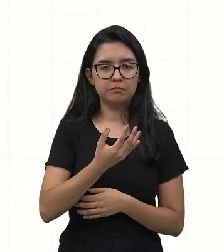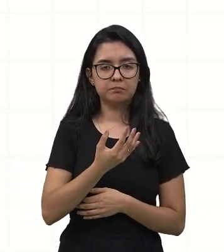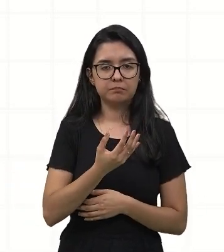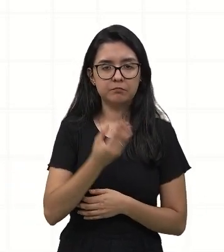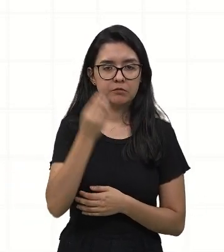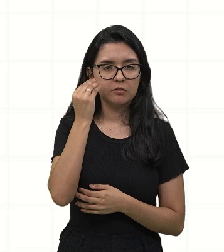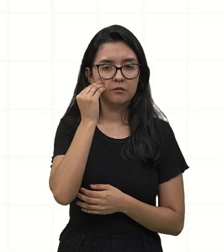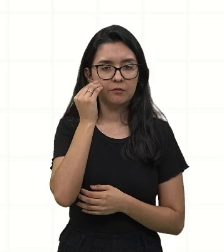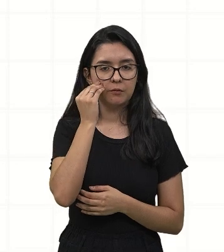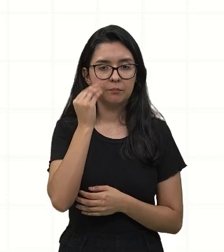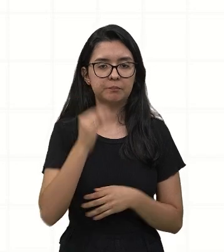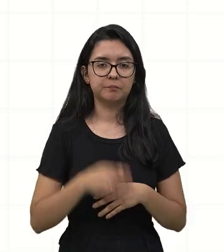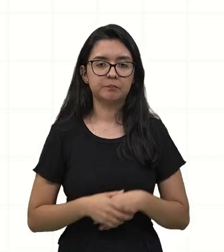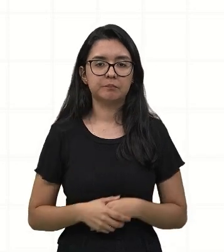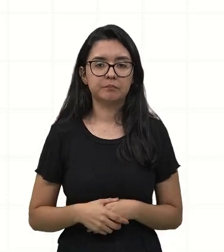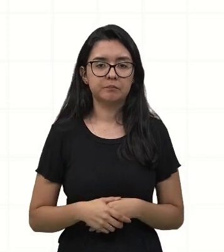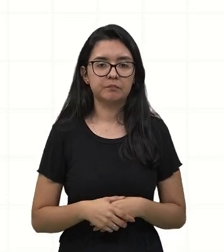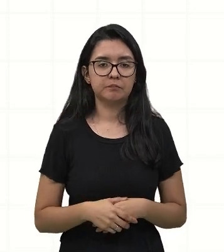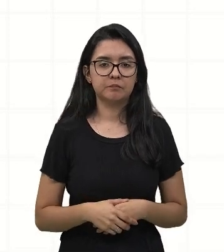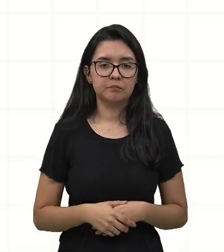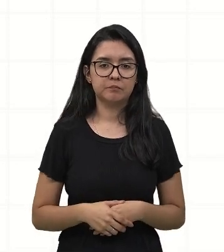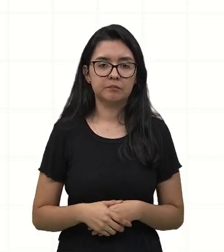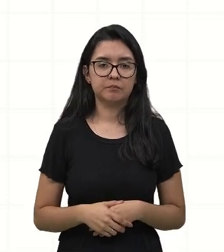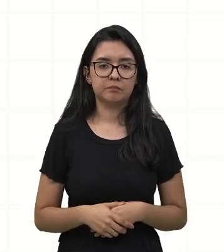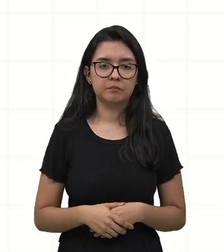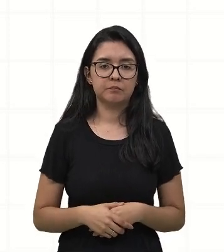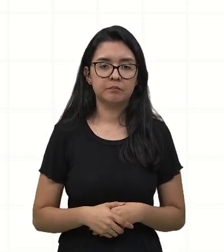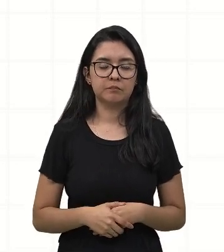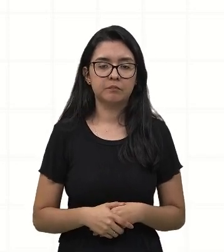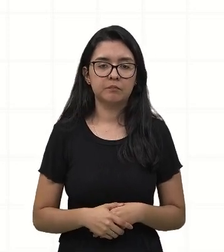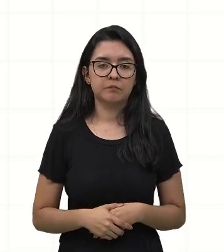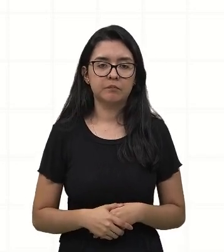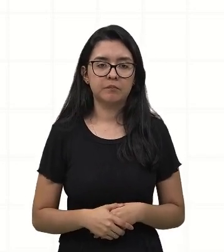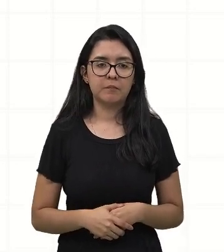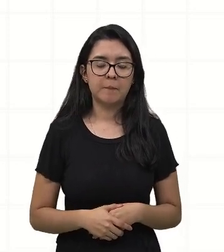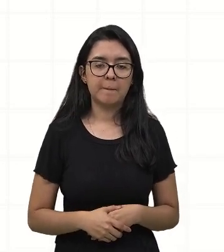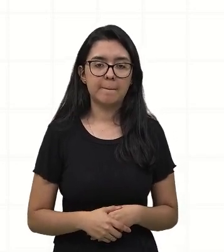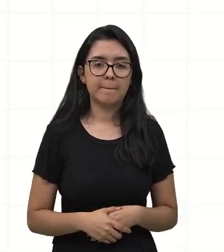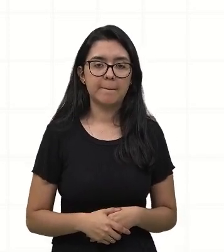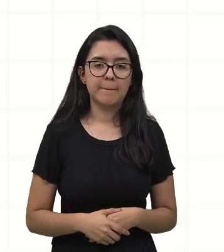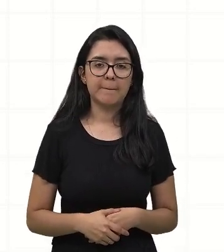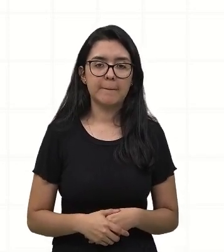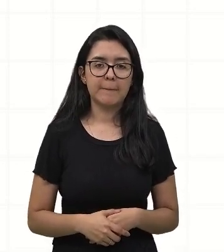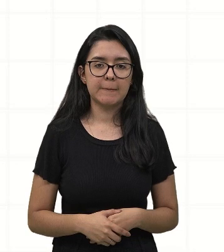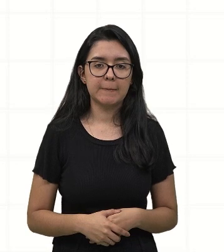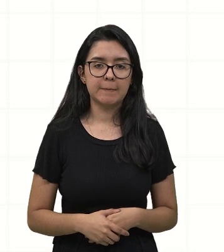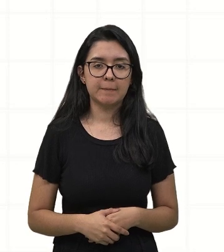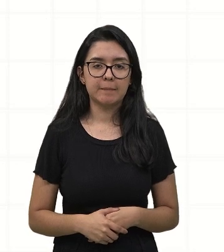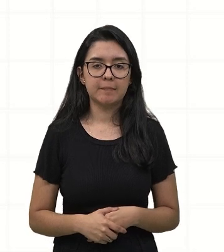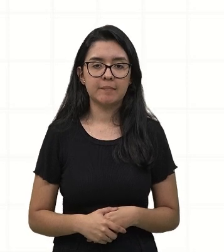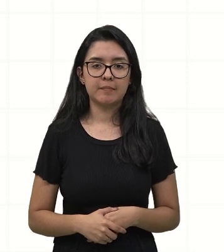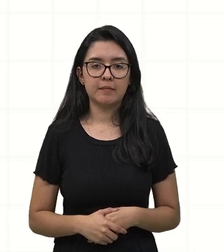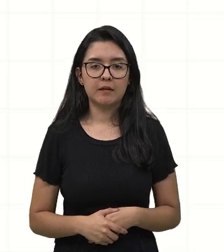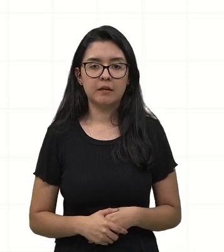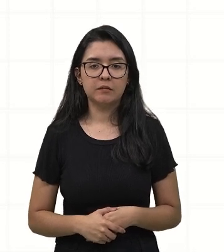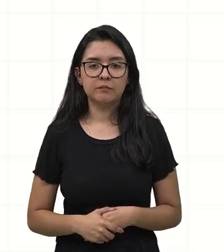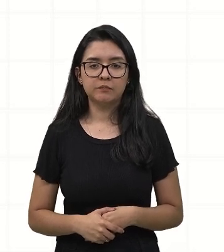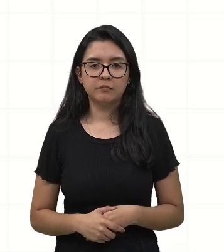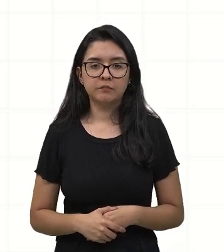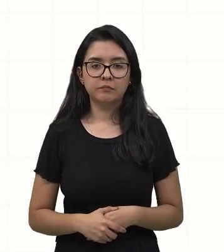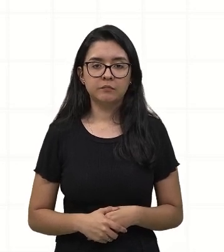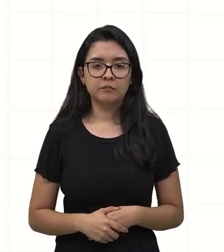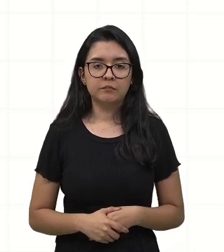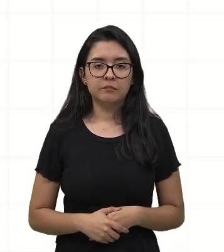aqui se a linha tá certinho. Conferir aqui com a linha de fé.